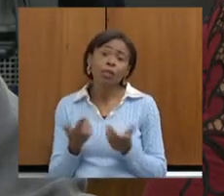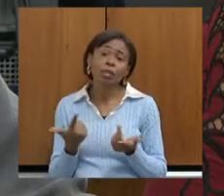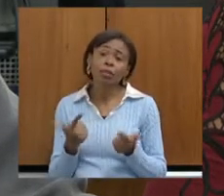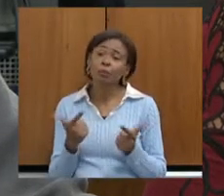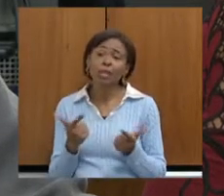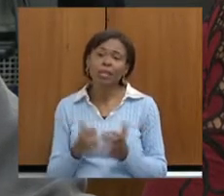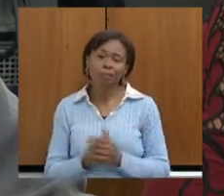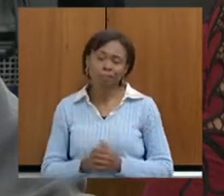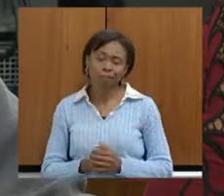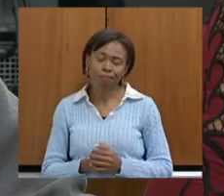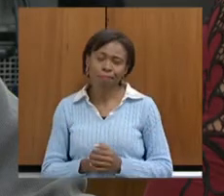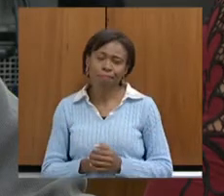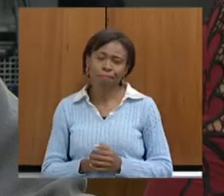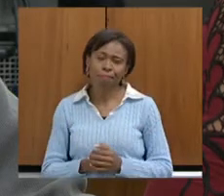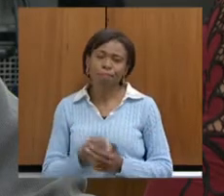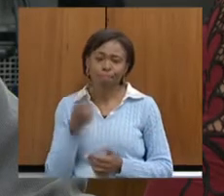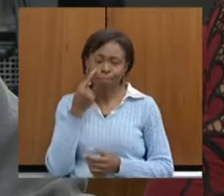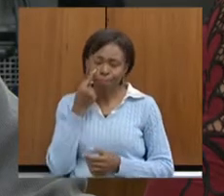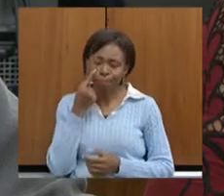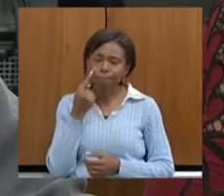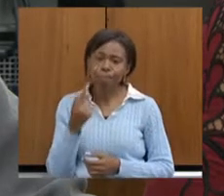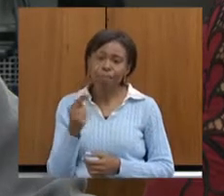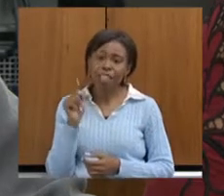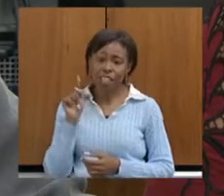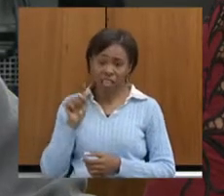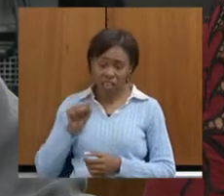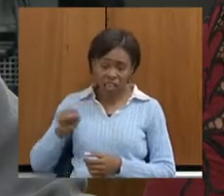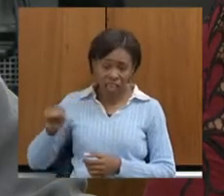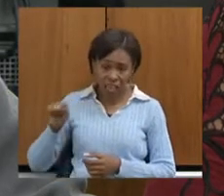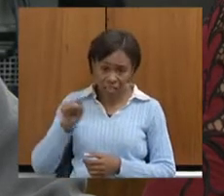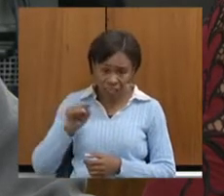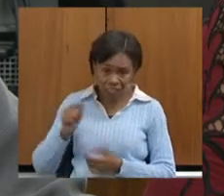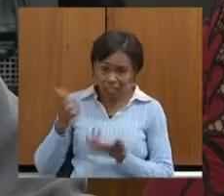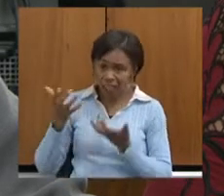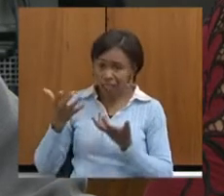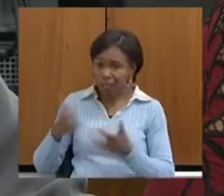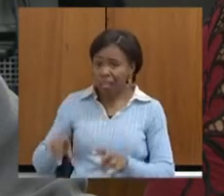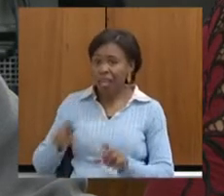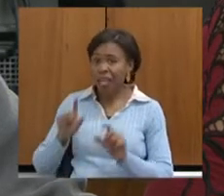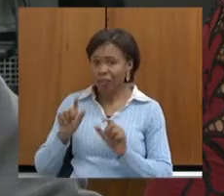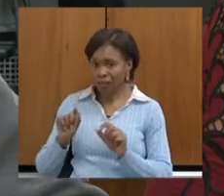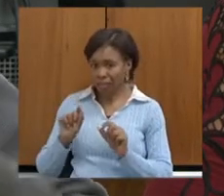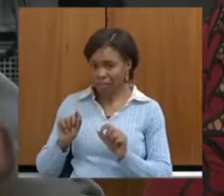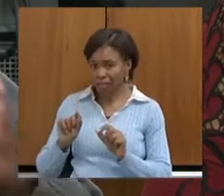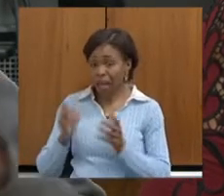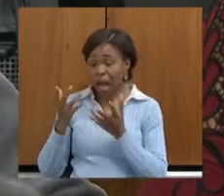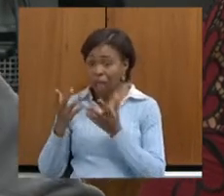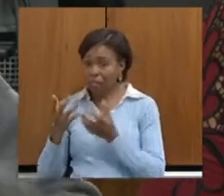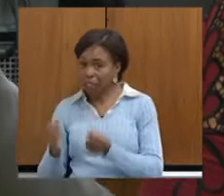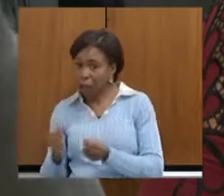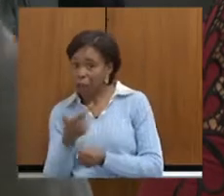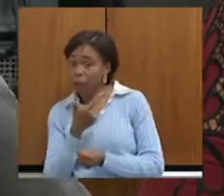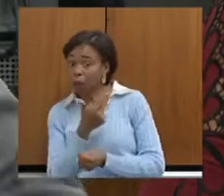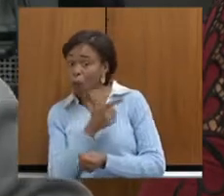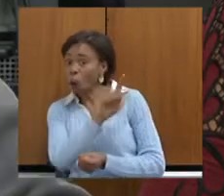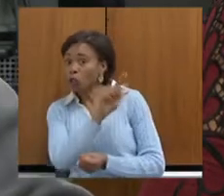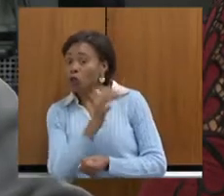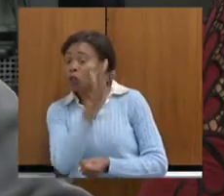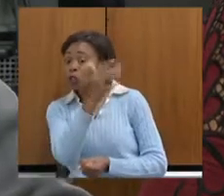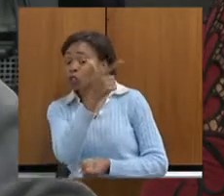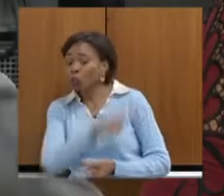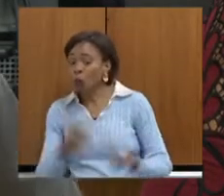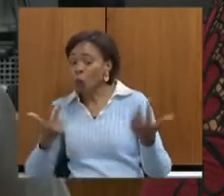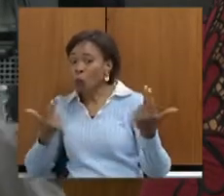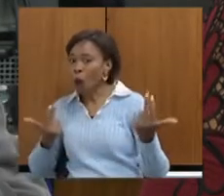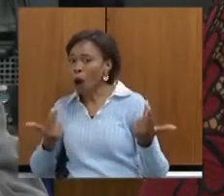Porque de fato a gente tem visto Gente o que eles não querem é Abrir precedente Olha o que que eu não for eu faz novo eu pagar